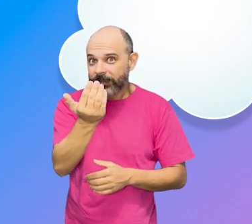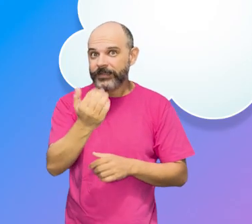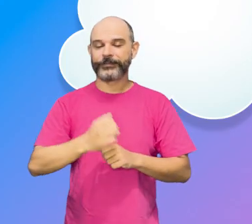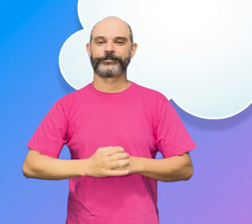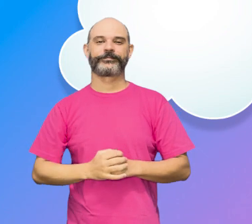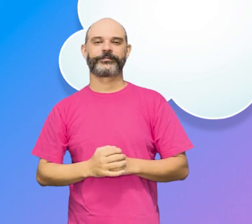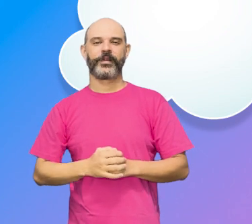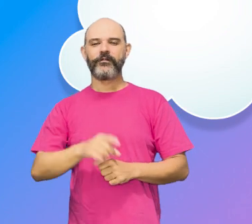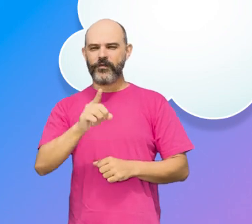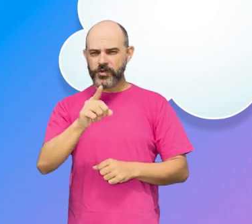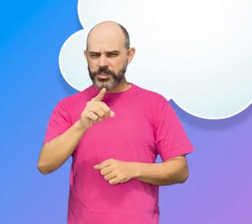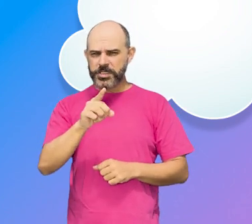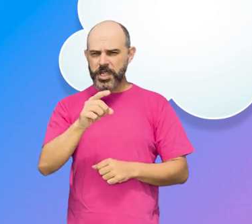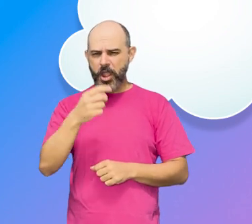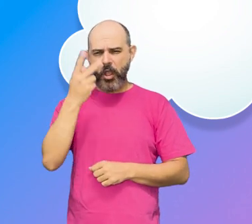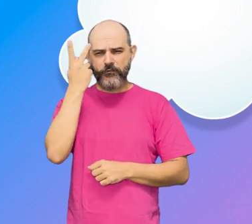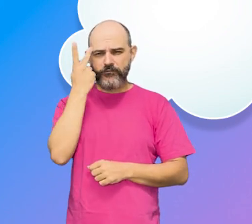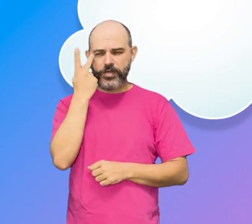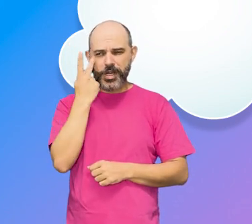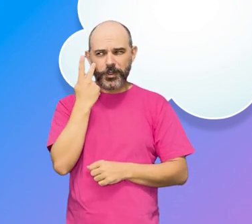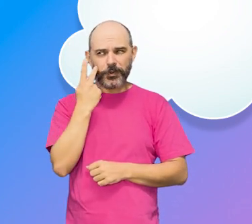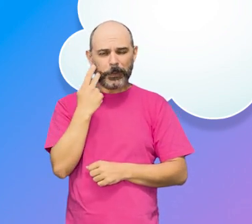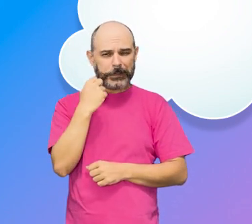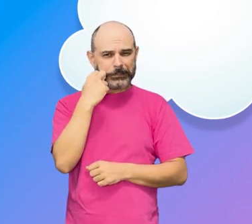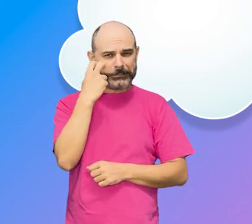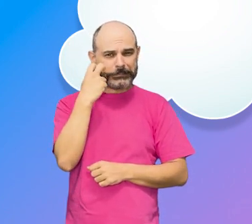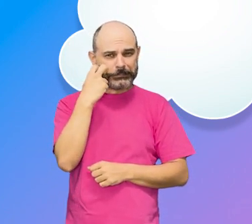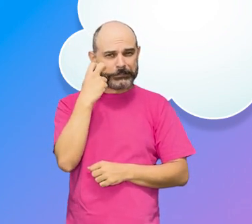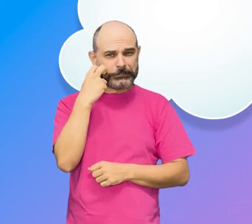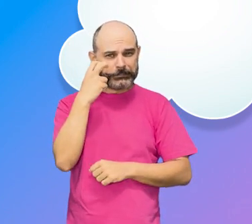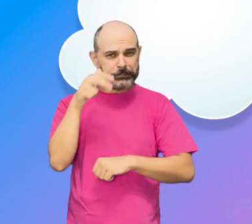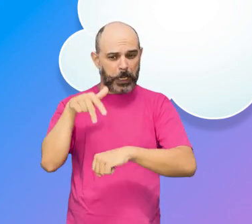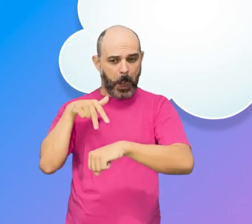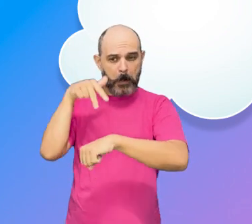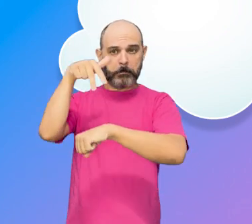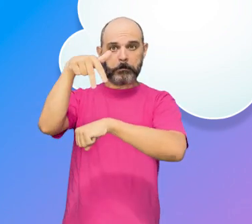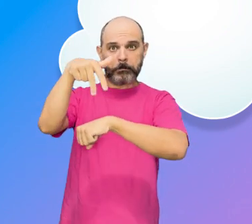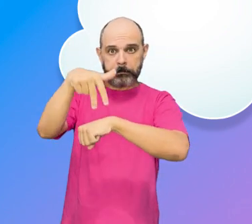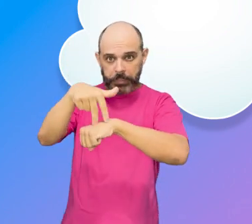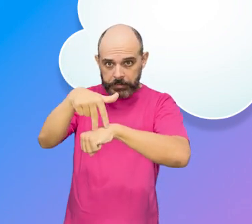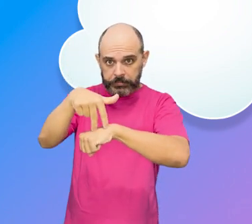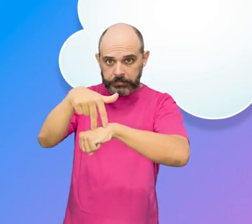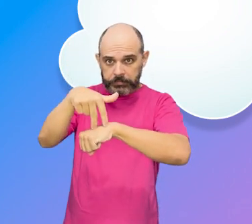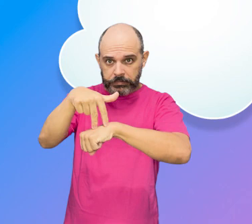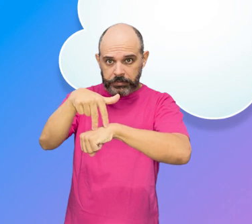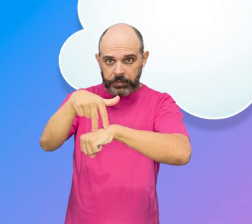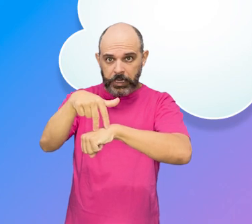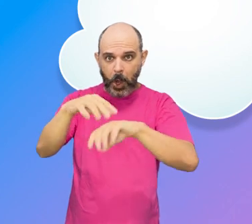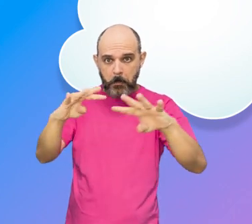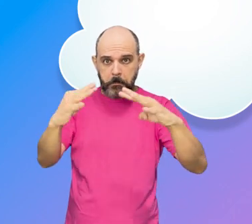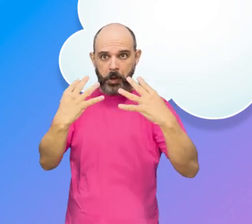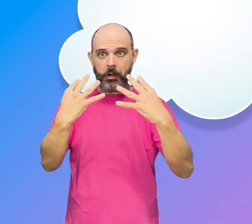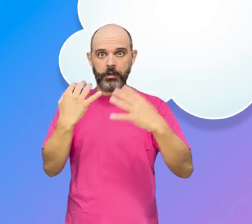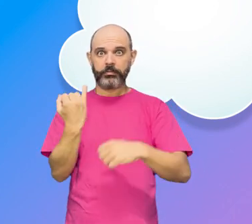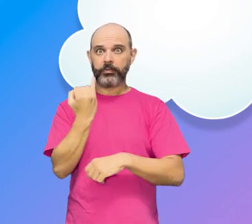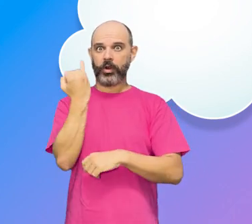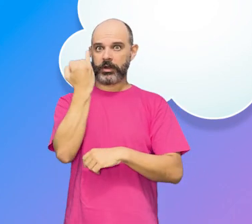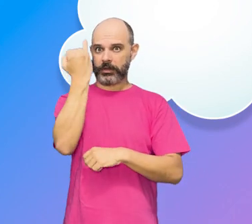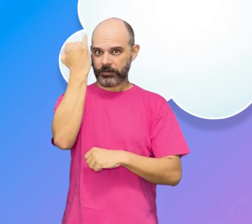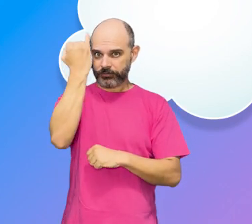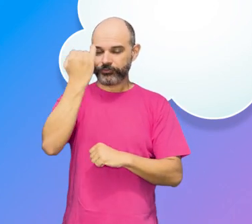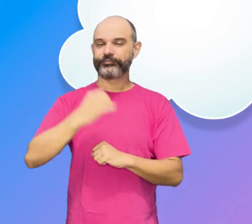Ei, ei, vem aqui comigo! Já se sentiu tímido alguma vez antes de fazer alguma coisa que era importante pra